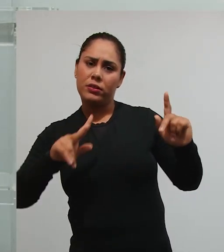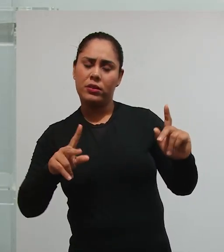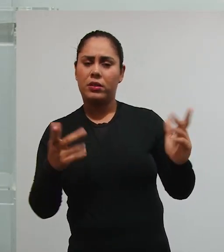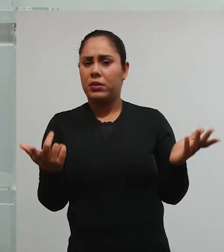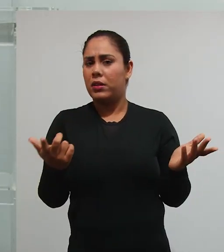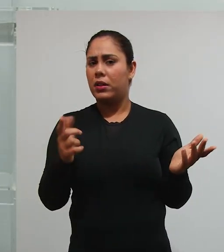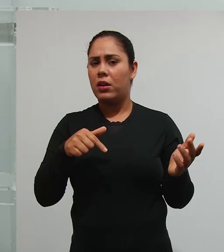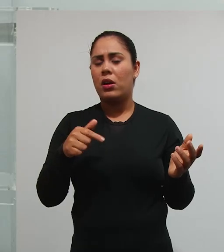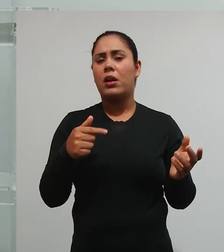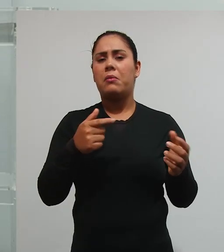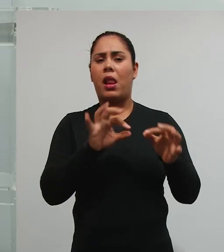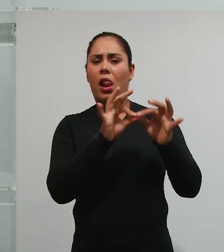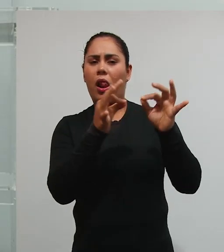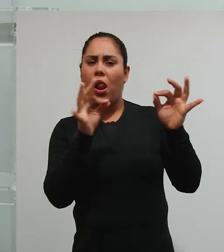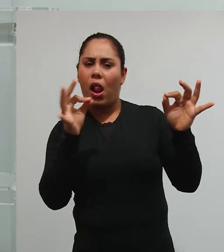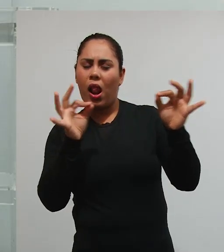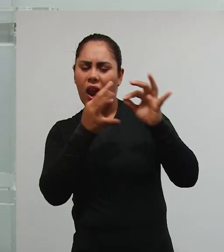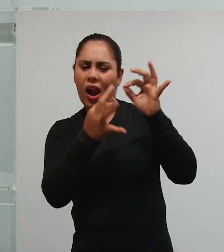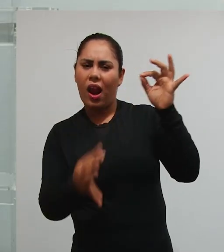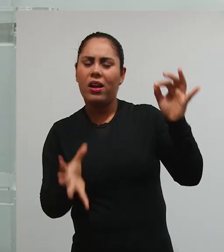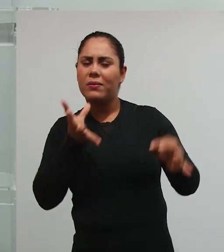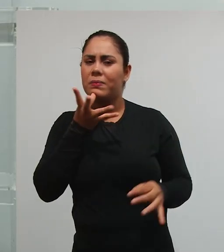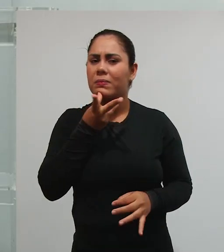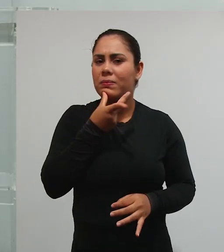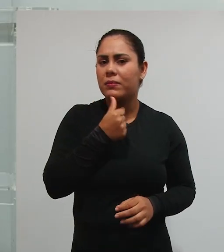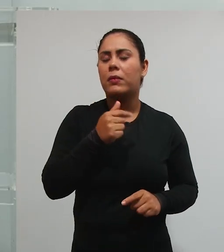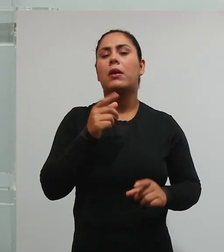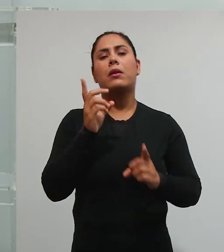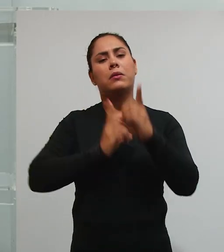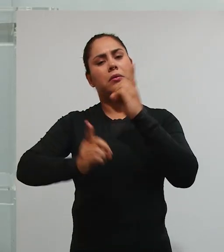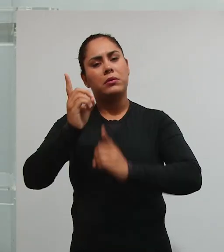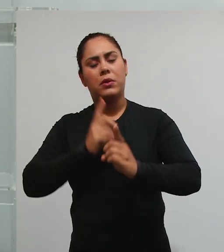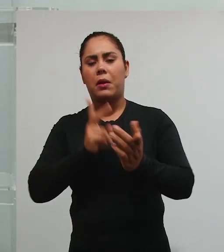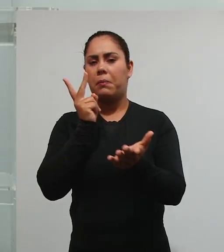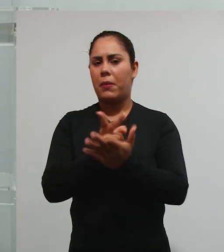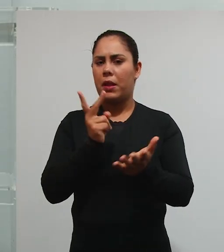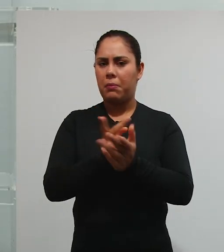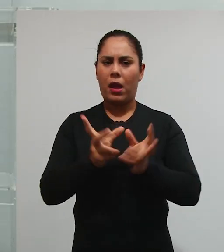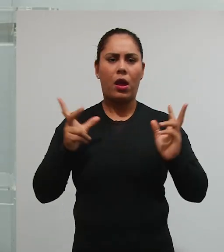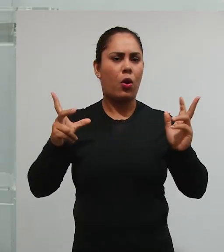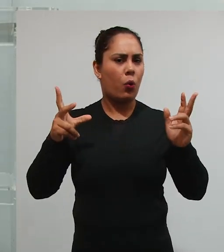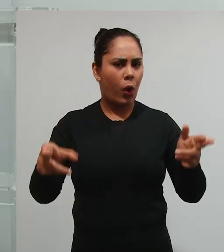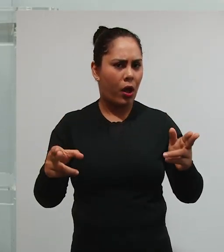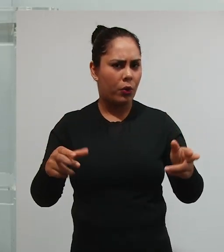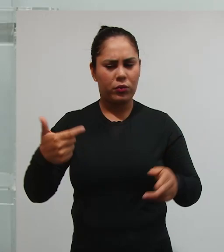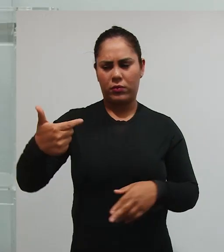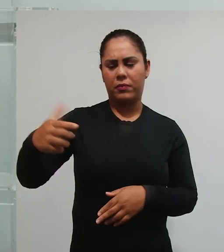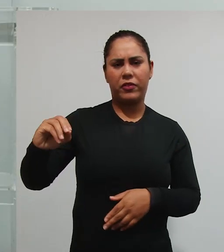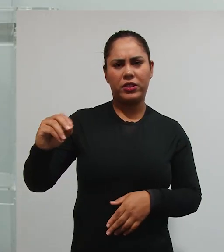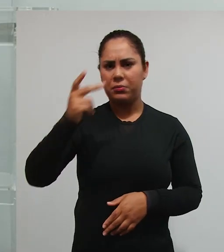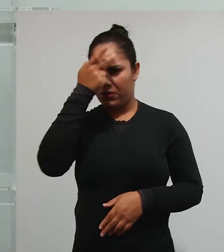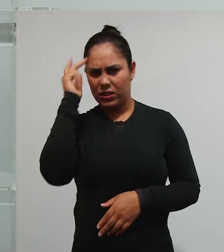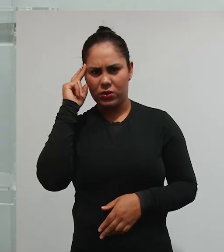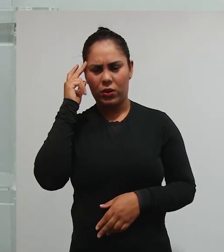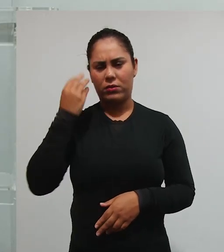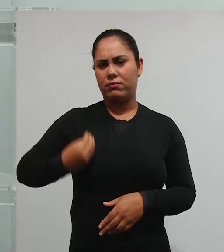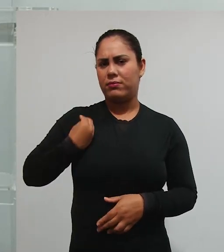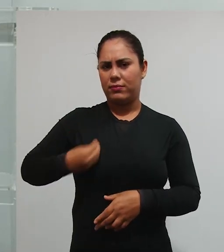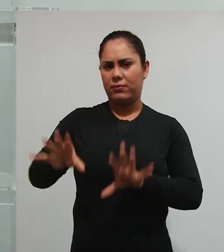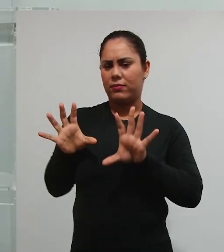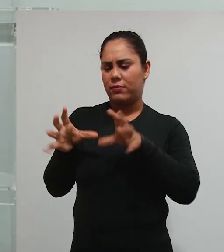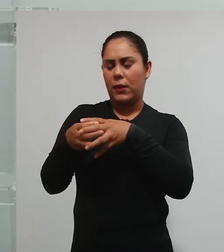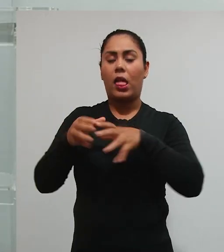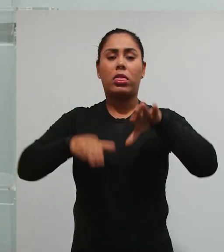integrantes talvez tenha que ser uma dinâmica mais longa. Né? A mesma dinâmica talvez não seja aplicável para um grupo de 20 pessoas. Então,